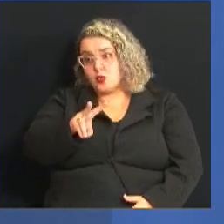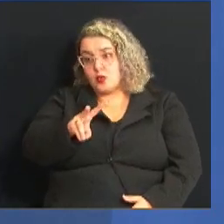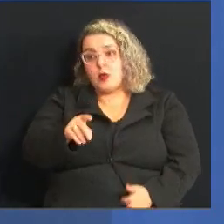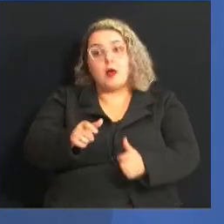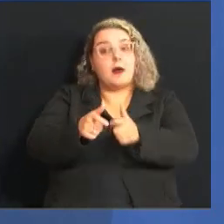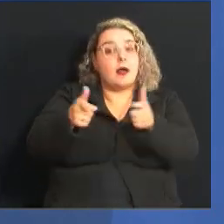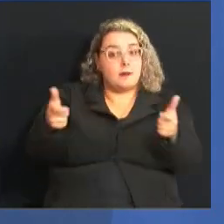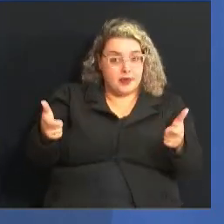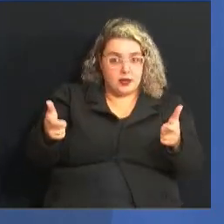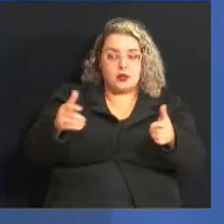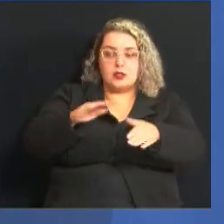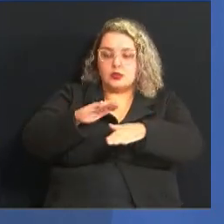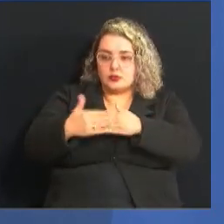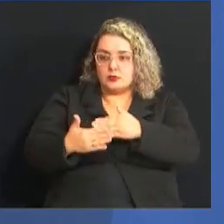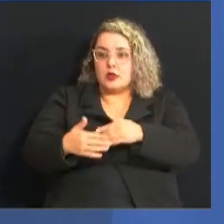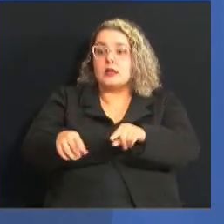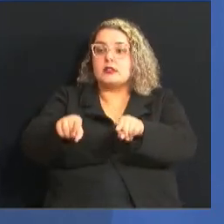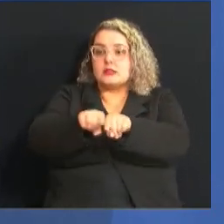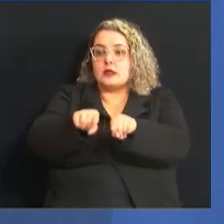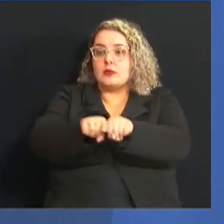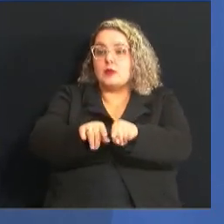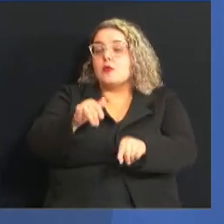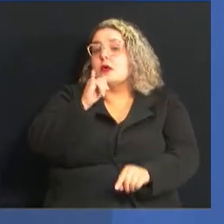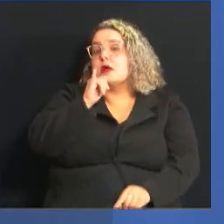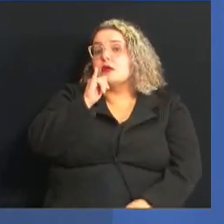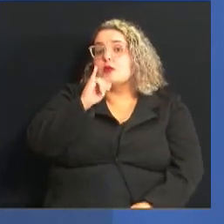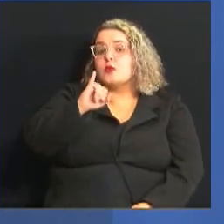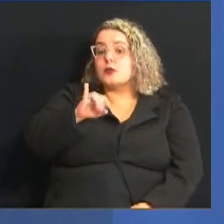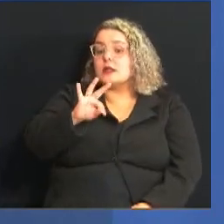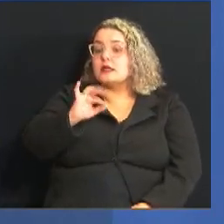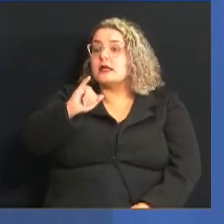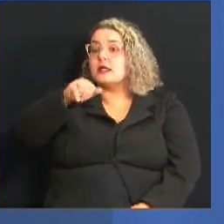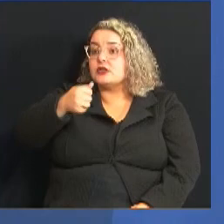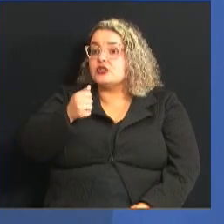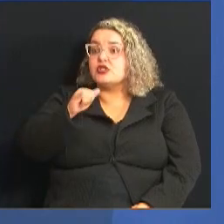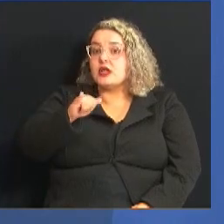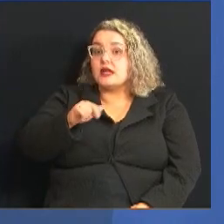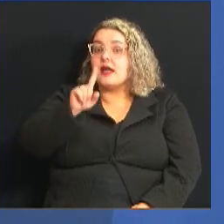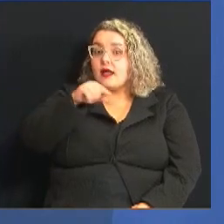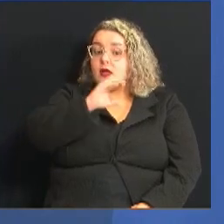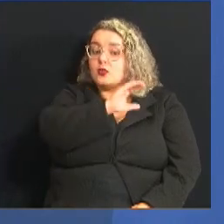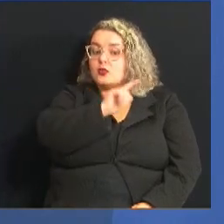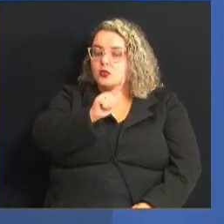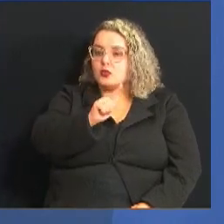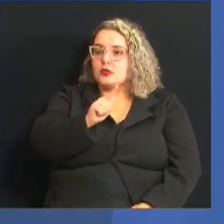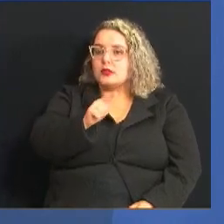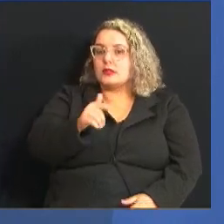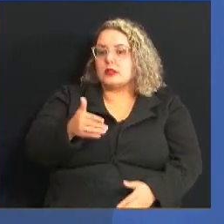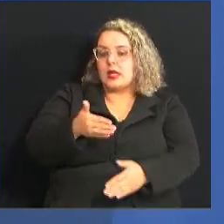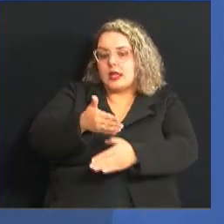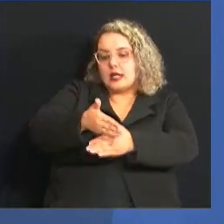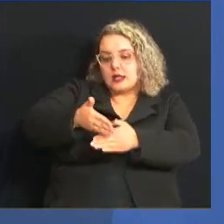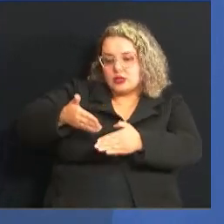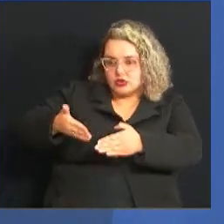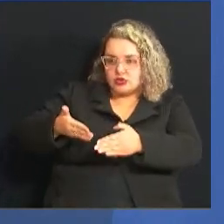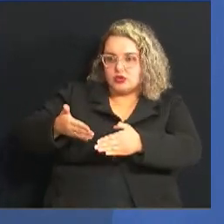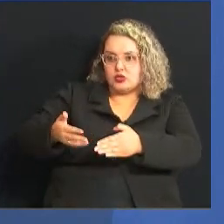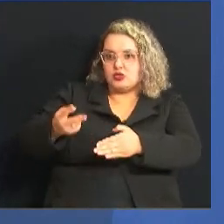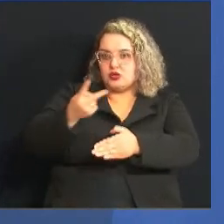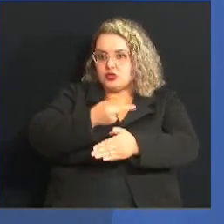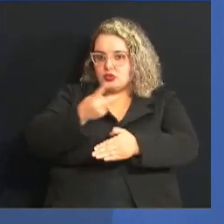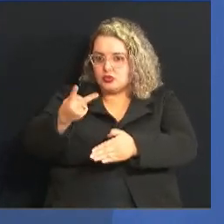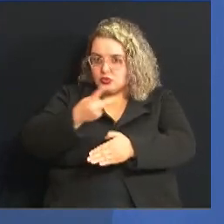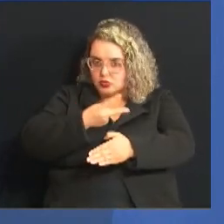parte desses bairros, mas também, por exemplo, o Parque Itajaí é no Campo Grande, naquela divisa entre os dois distritos.